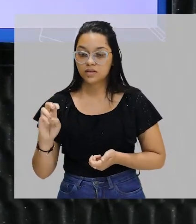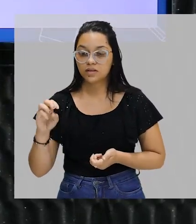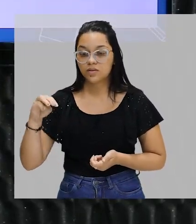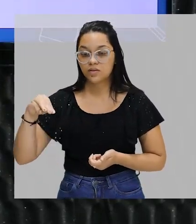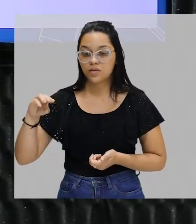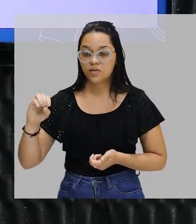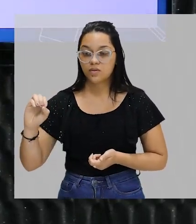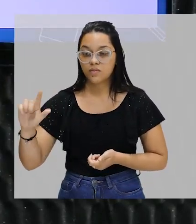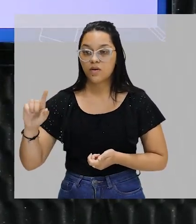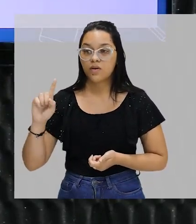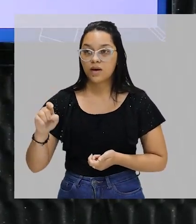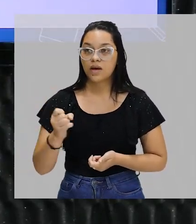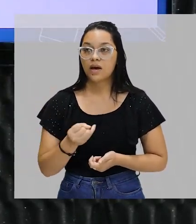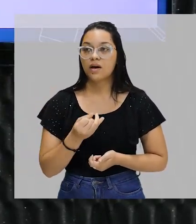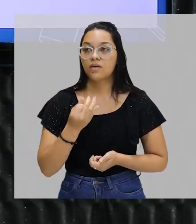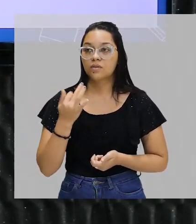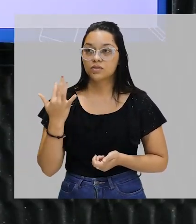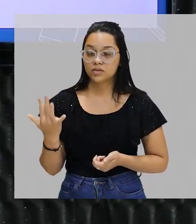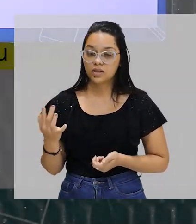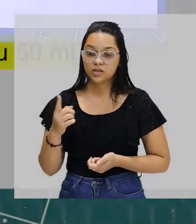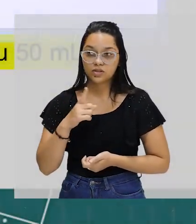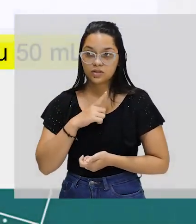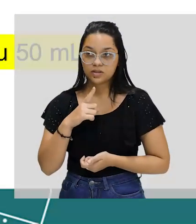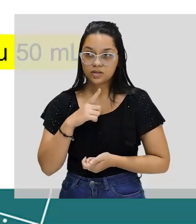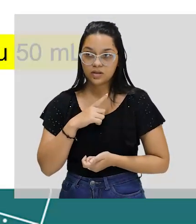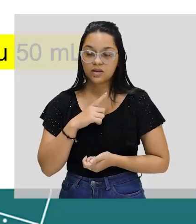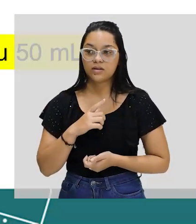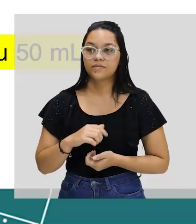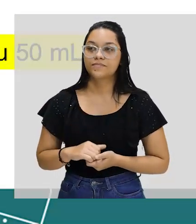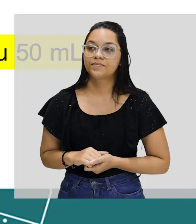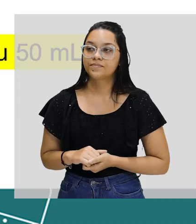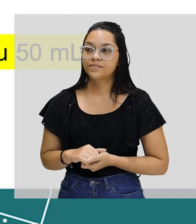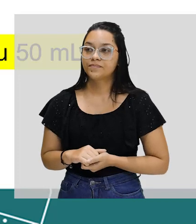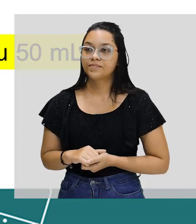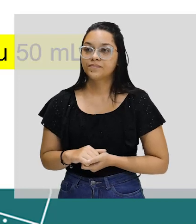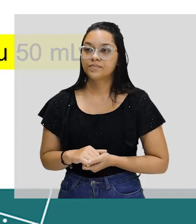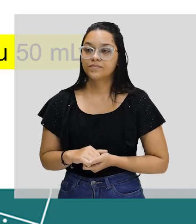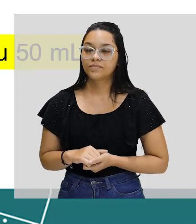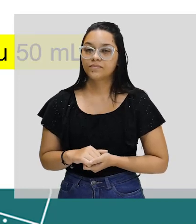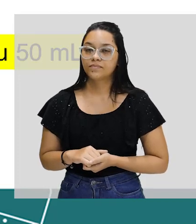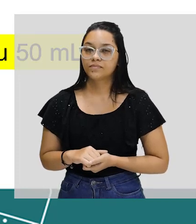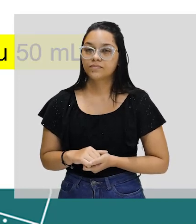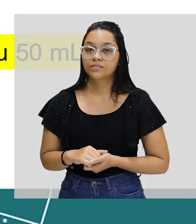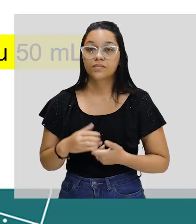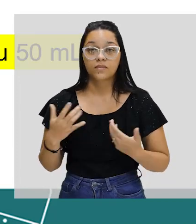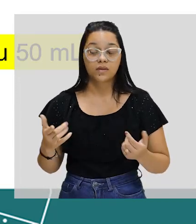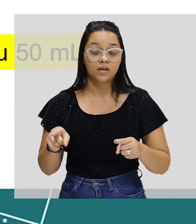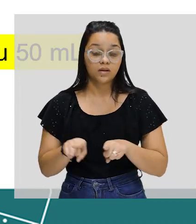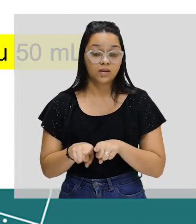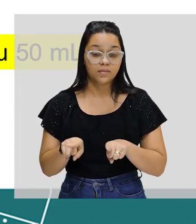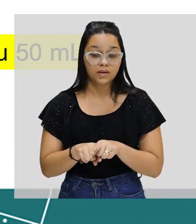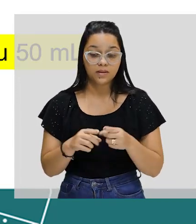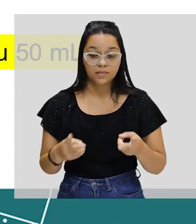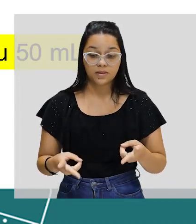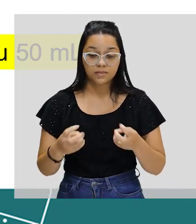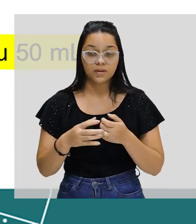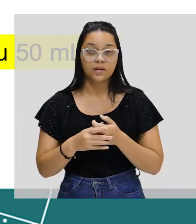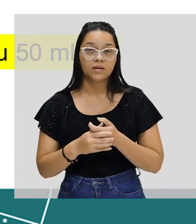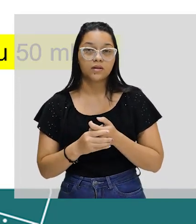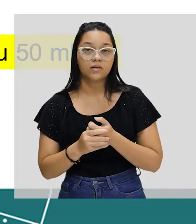0,0075 mol. Então, essa é a quantidade de mol da solução do ácido, certo? Olhando para